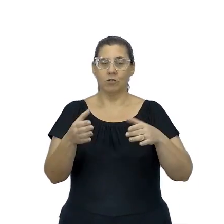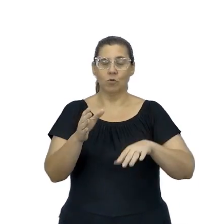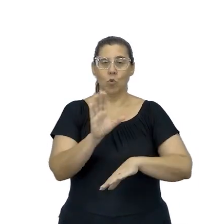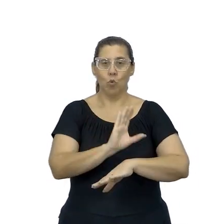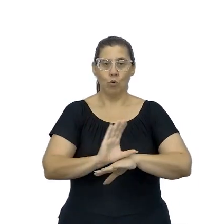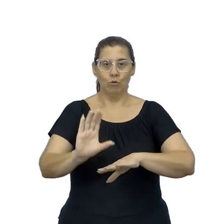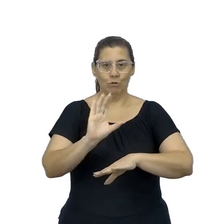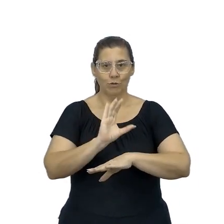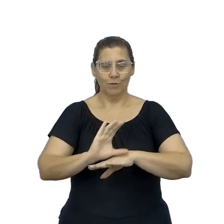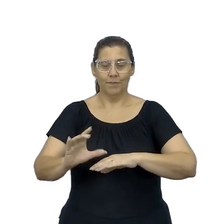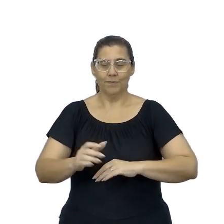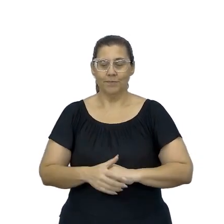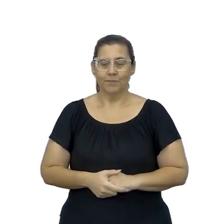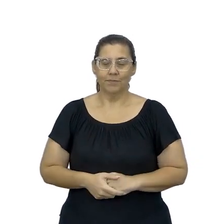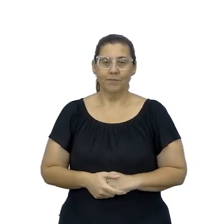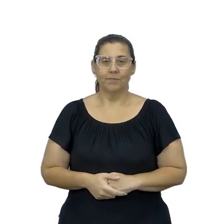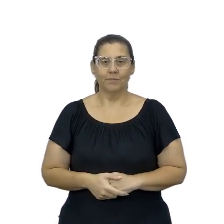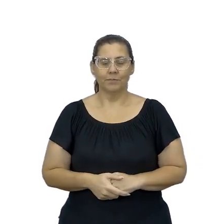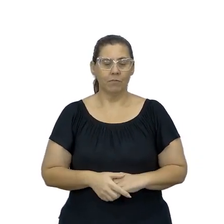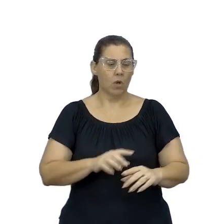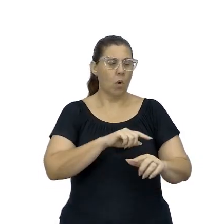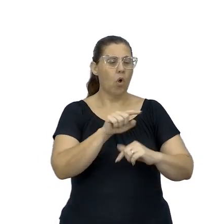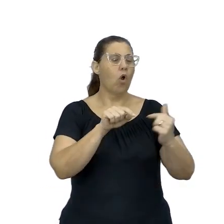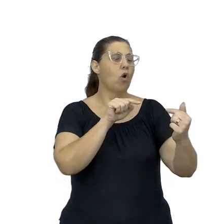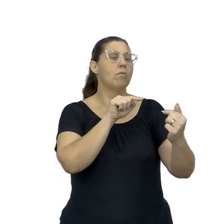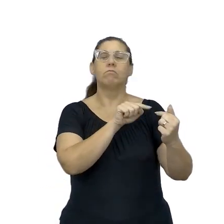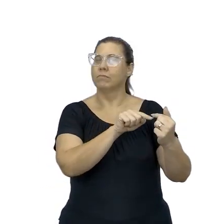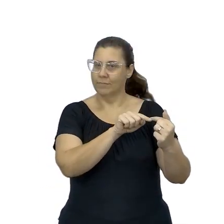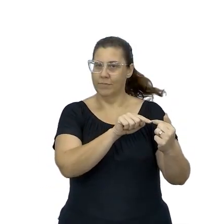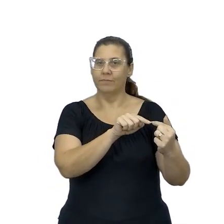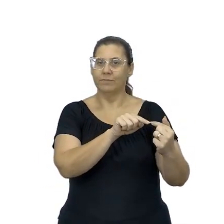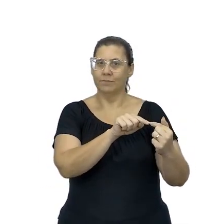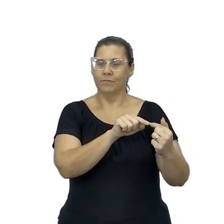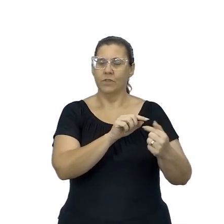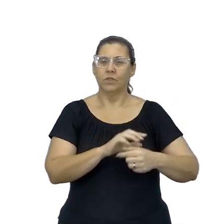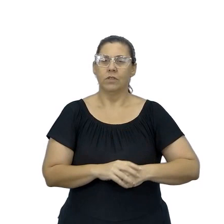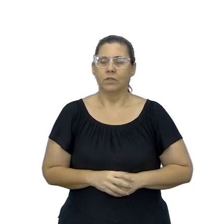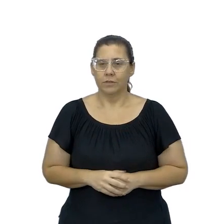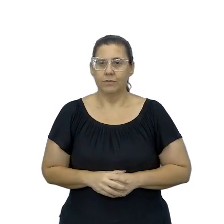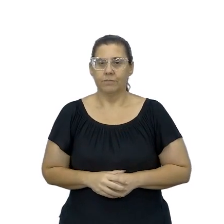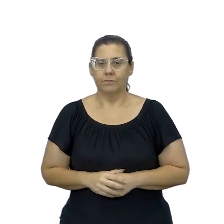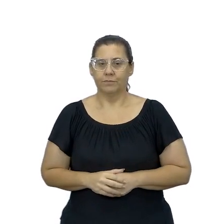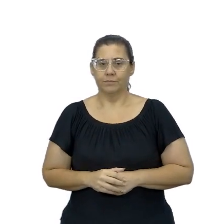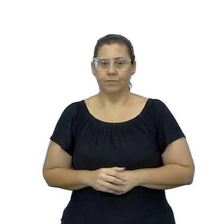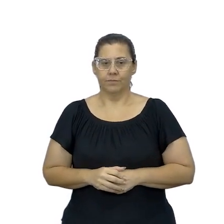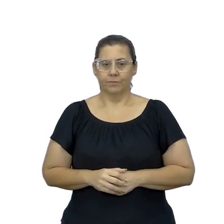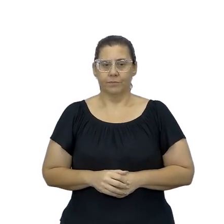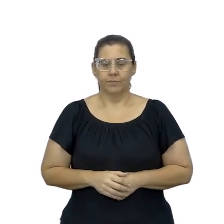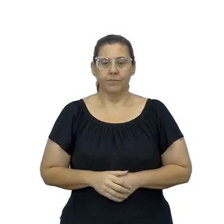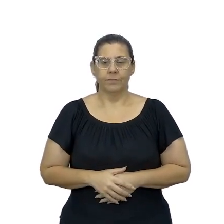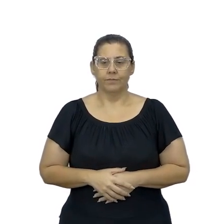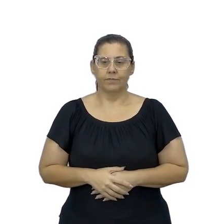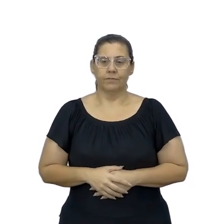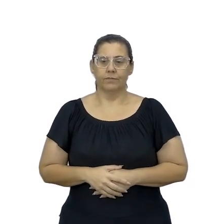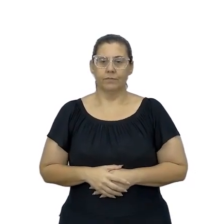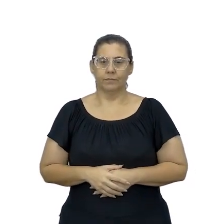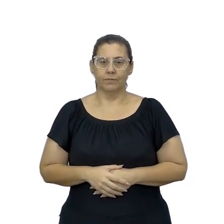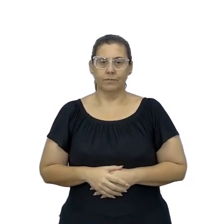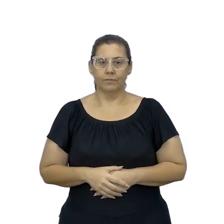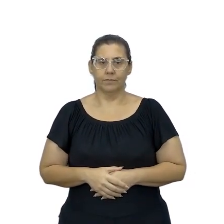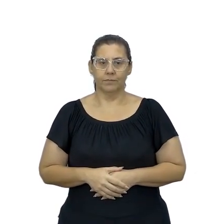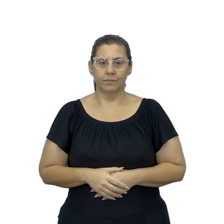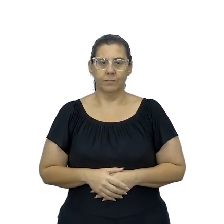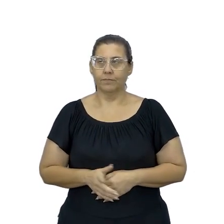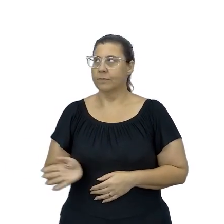formação. Nossos objetivos, Então, a gente sempre começa a nossa formação com os objetivos dessa nossa